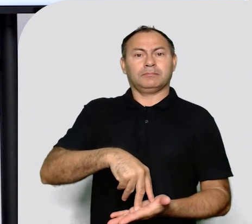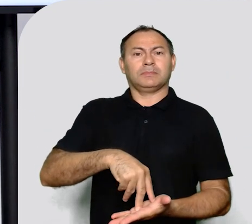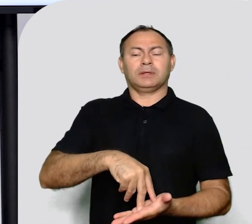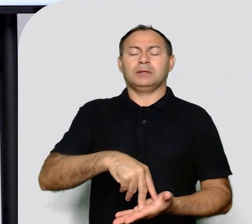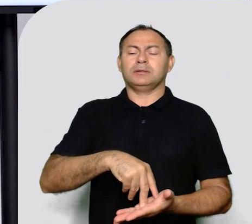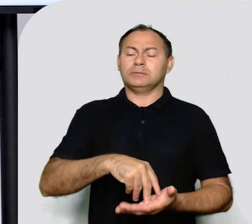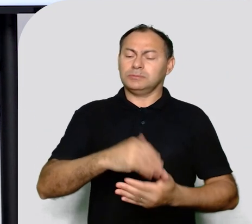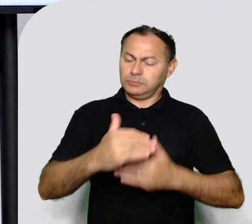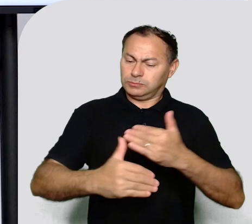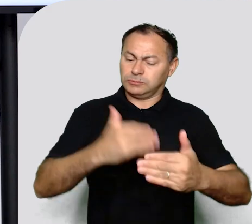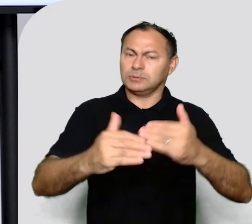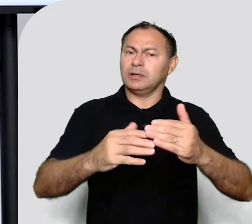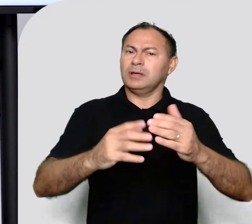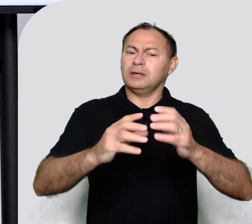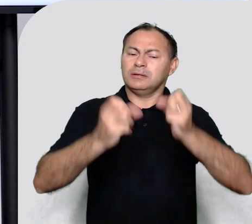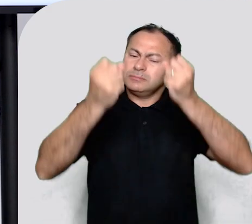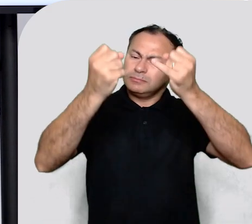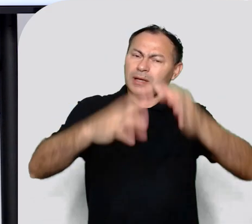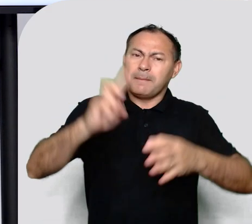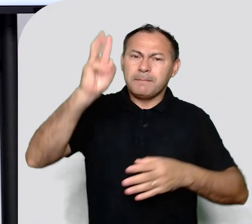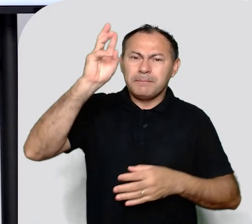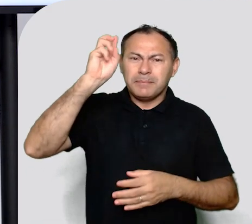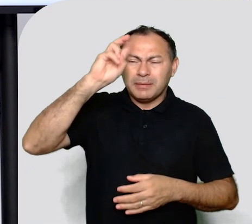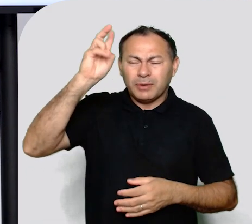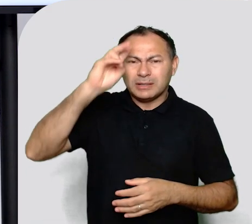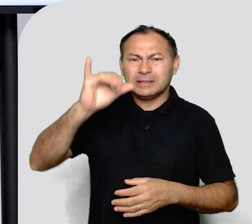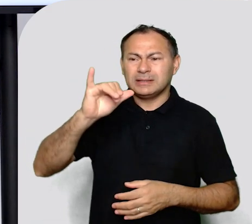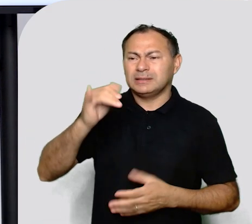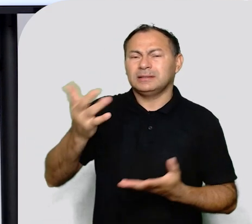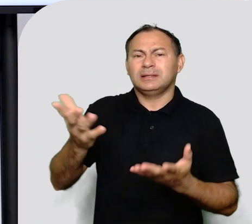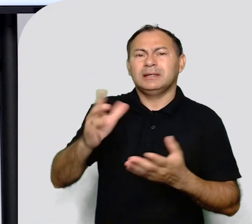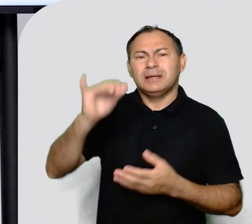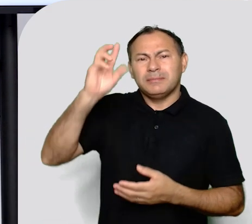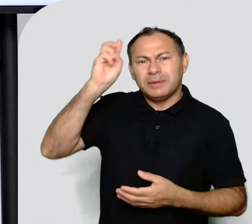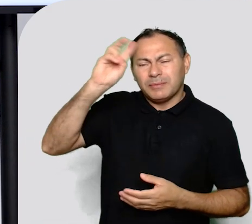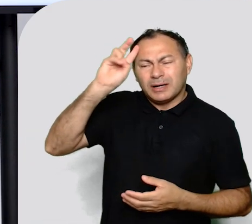em purificar a memória daquelas tristes